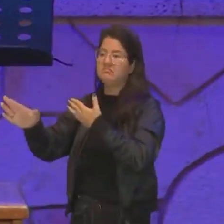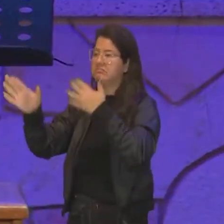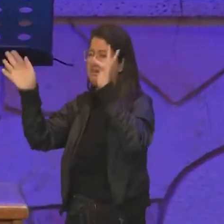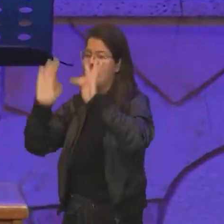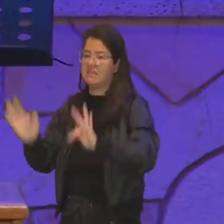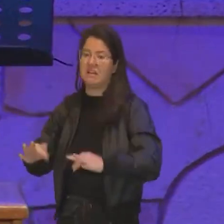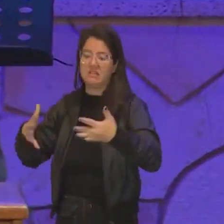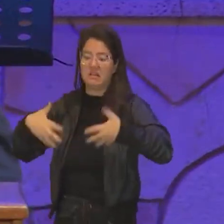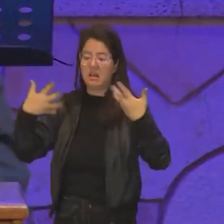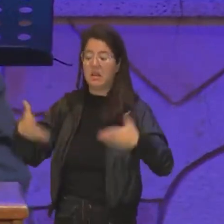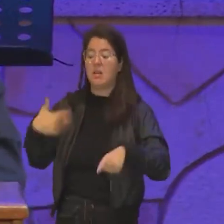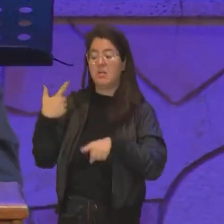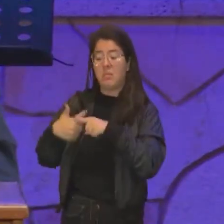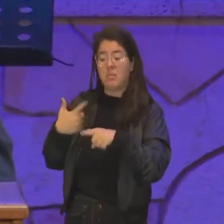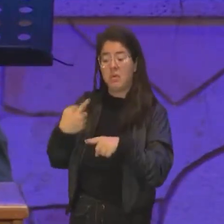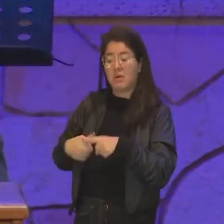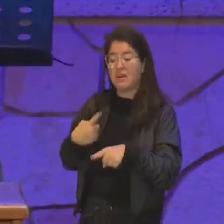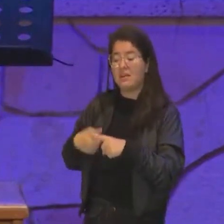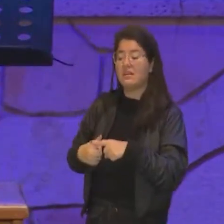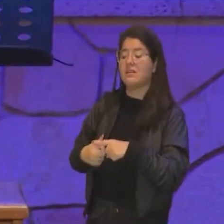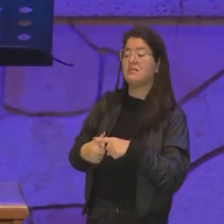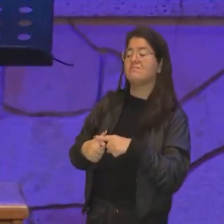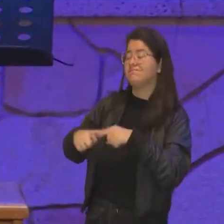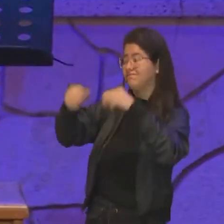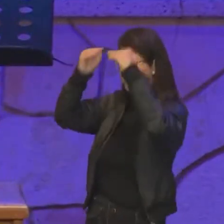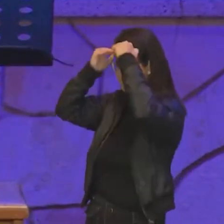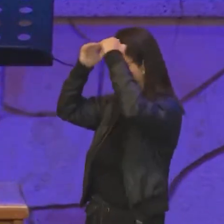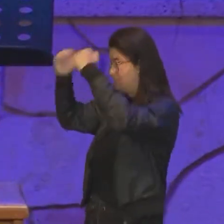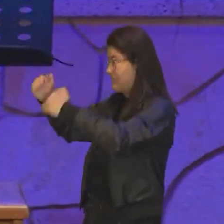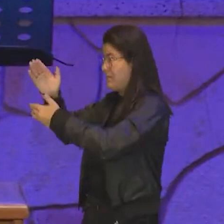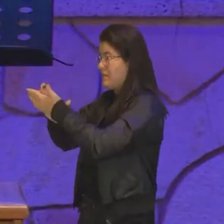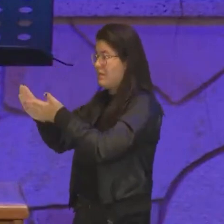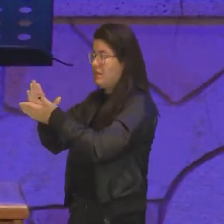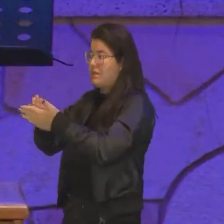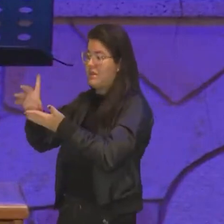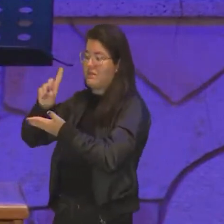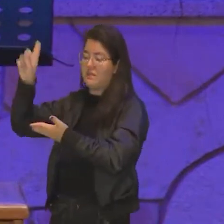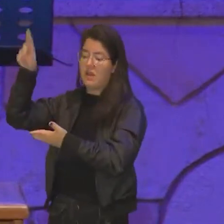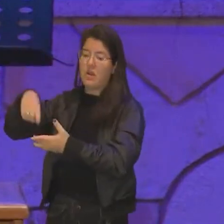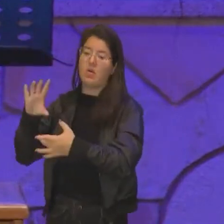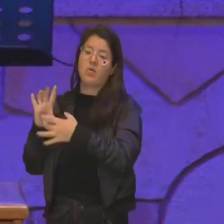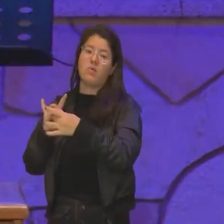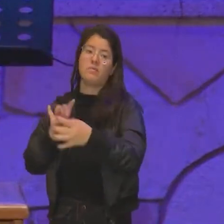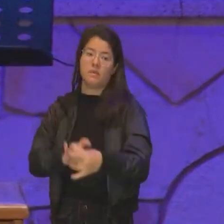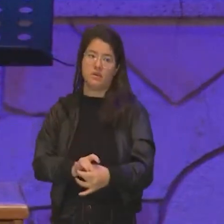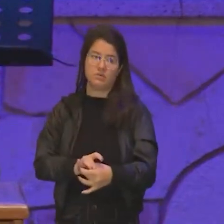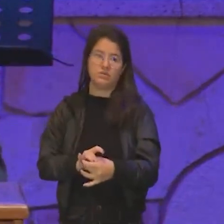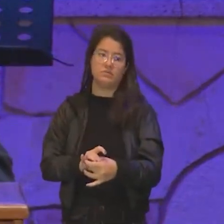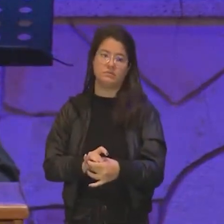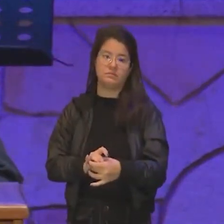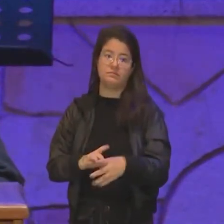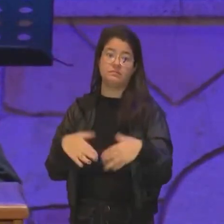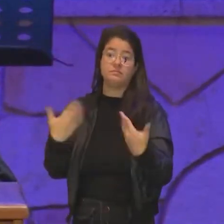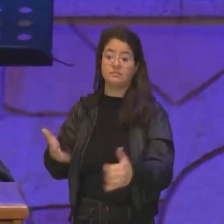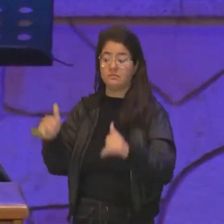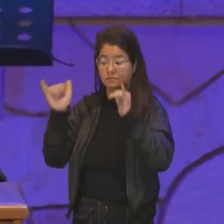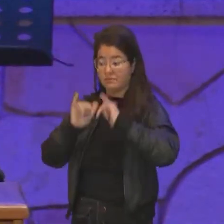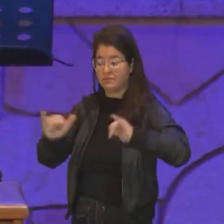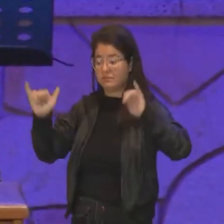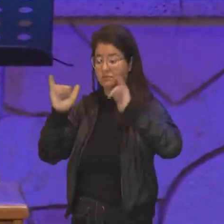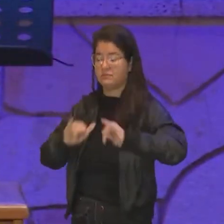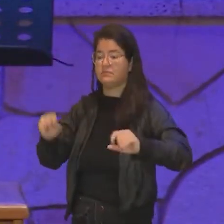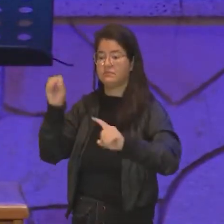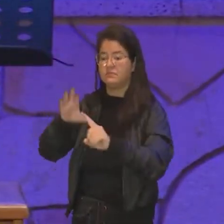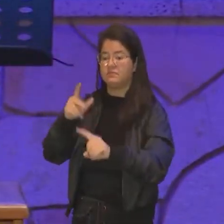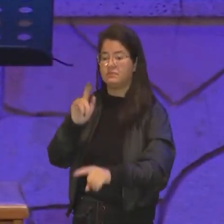alegria, por causa do afastamento, por causa da desobediência. Este era o contexto. E a mensagem profética